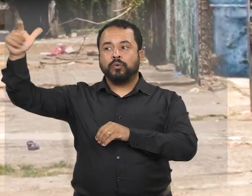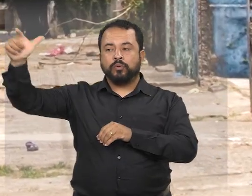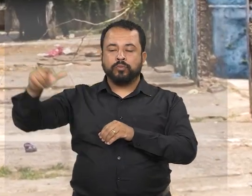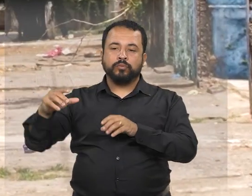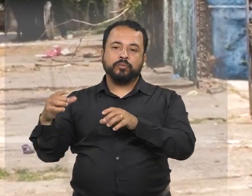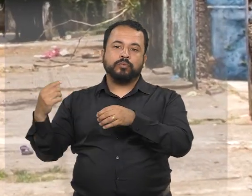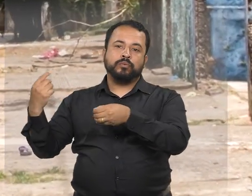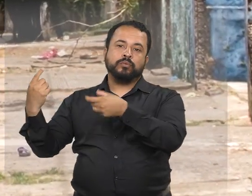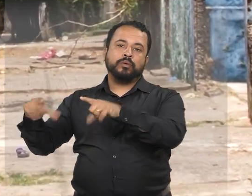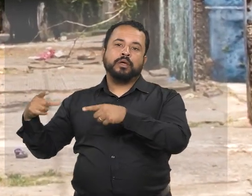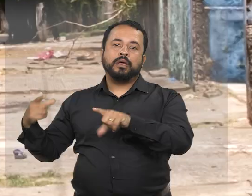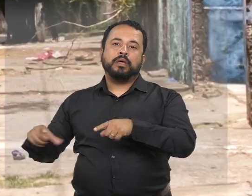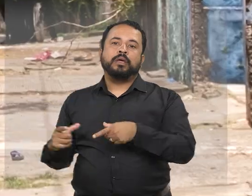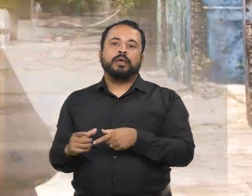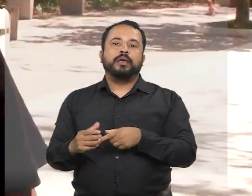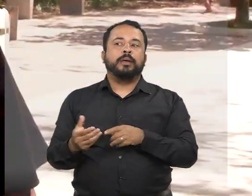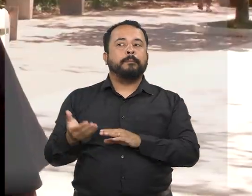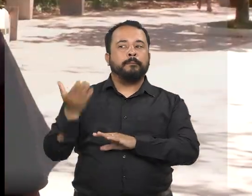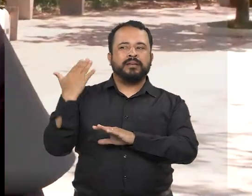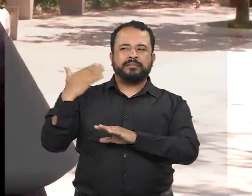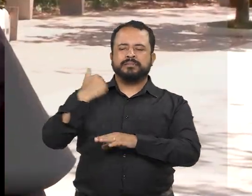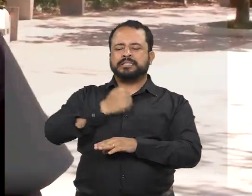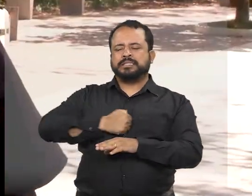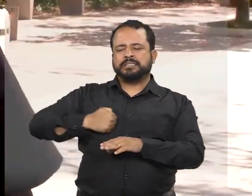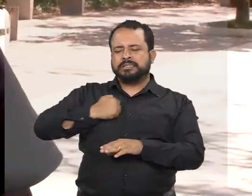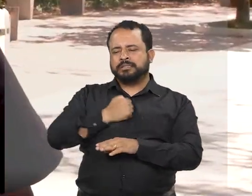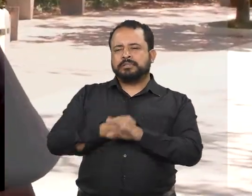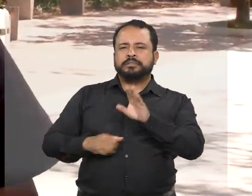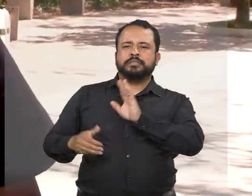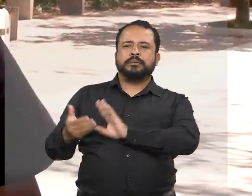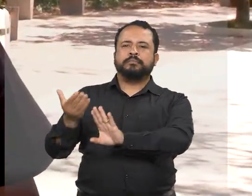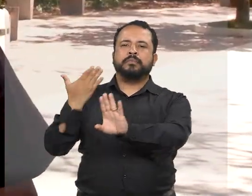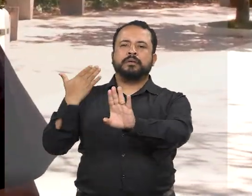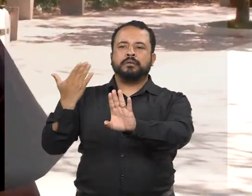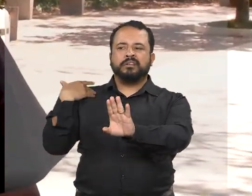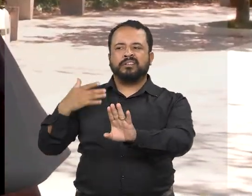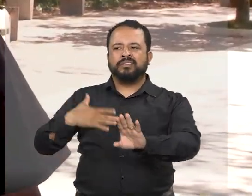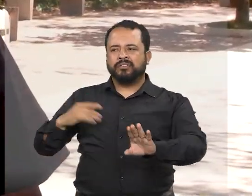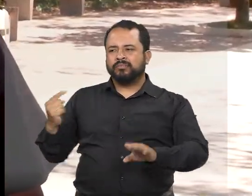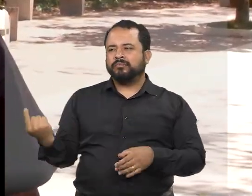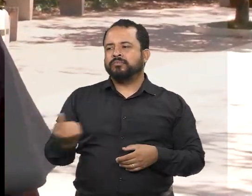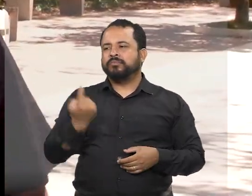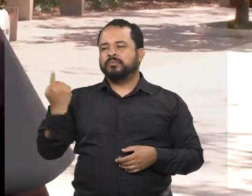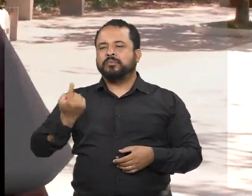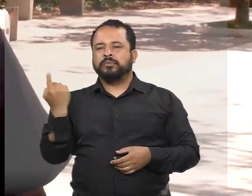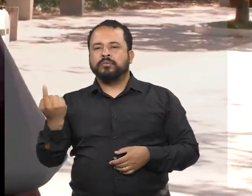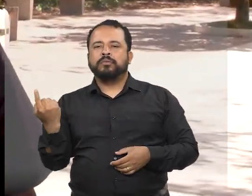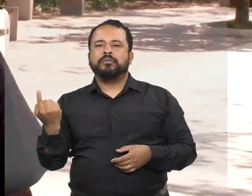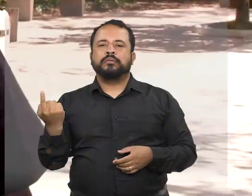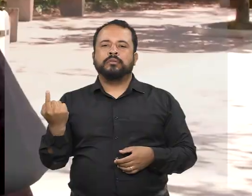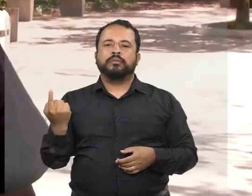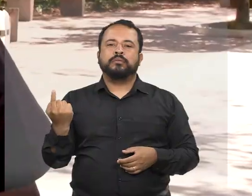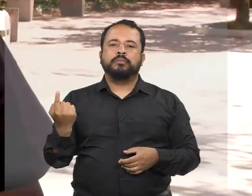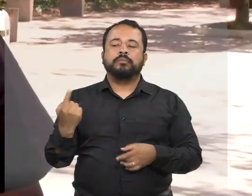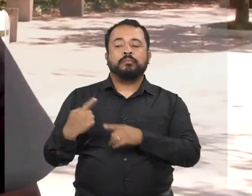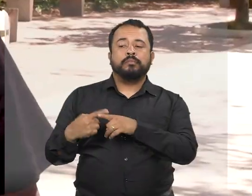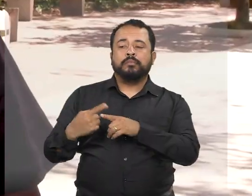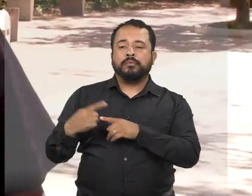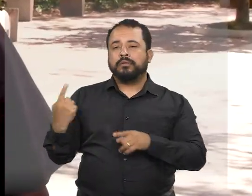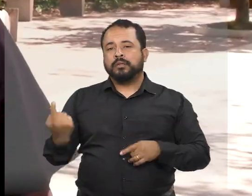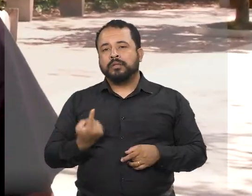vizinhas. A gente sente muita saudade. A gente hoje se sente solitário, né, como posso dizer.